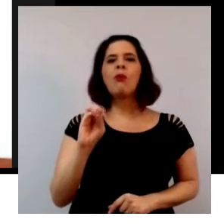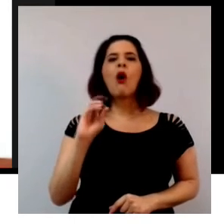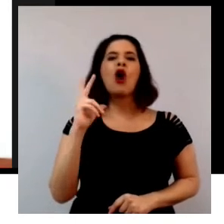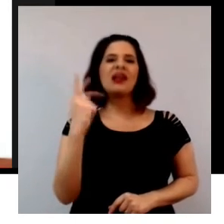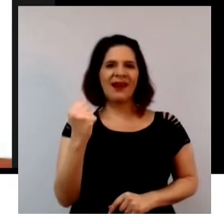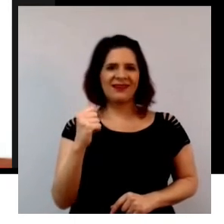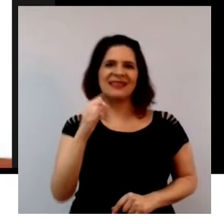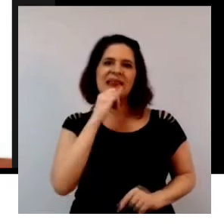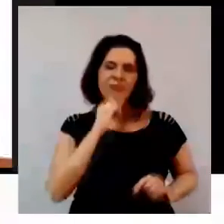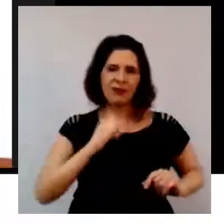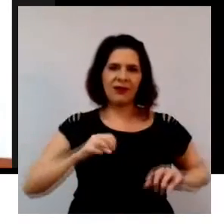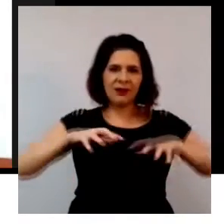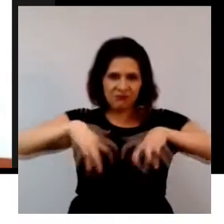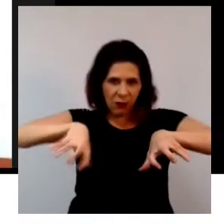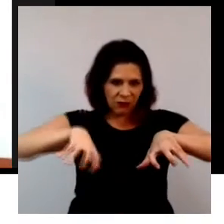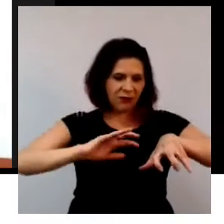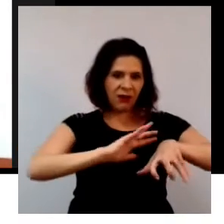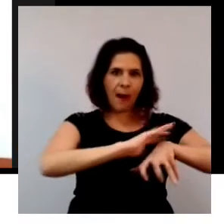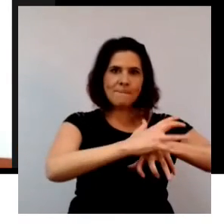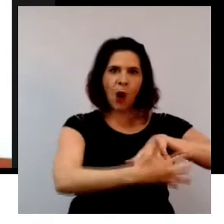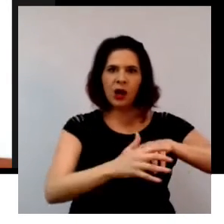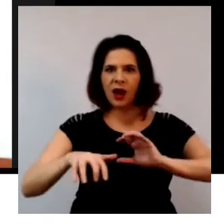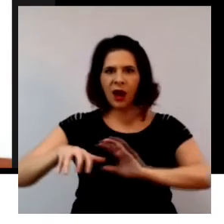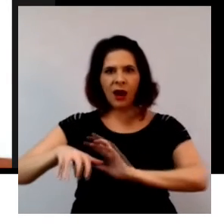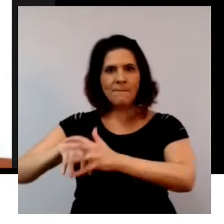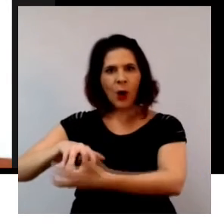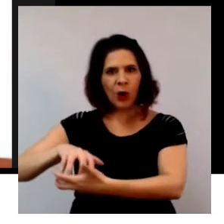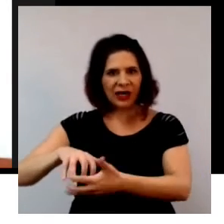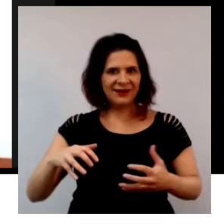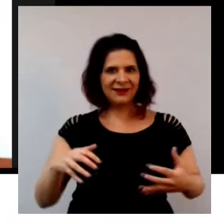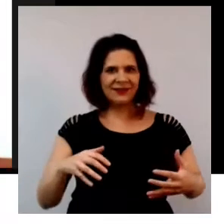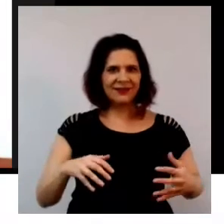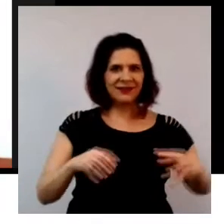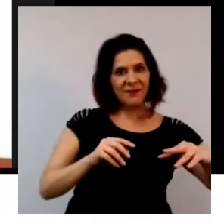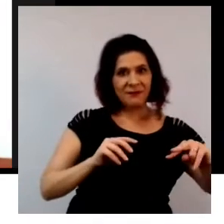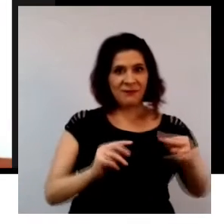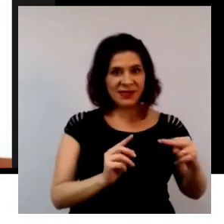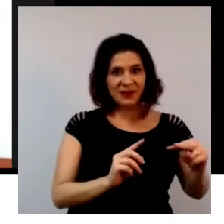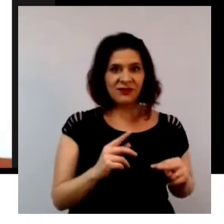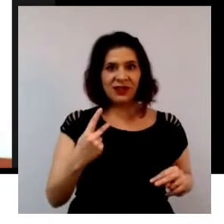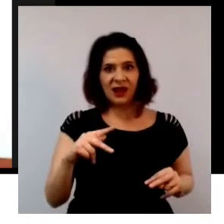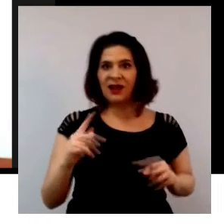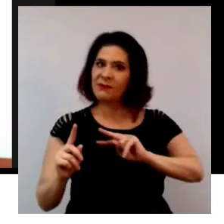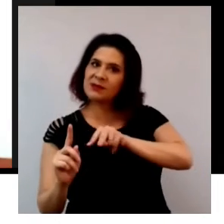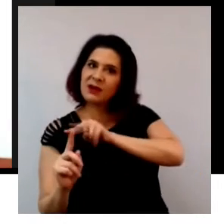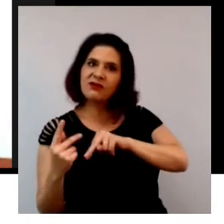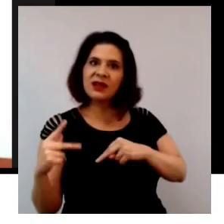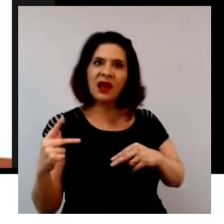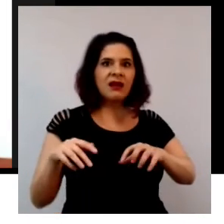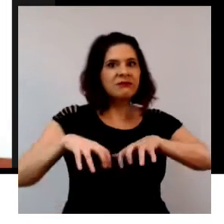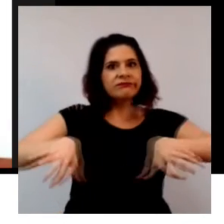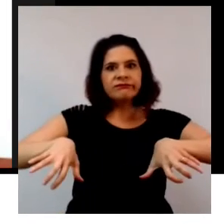você só trabalha, você só escuta, você só dialoga